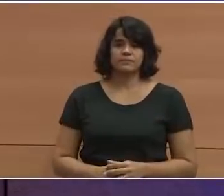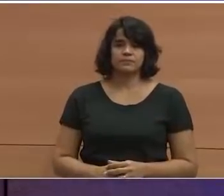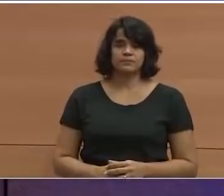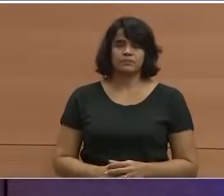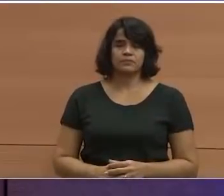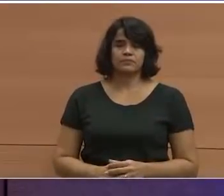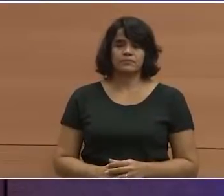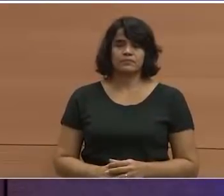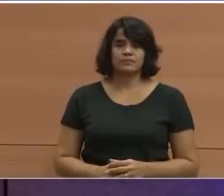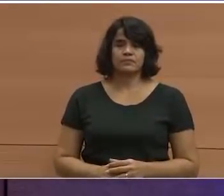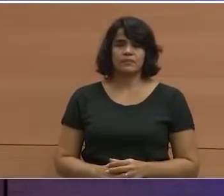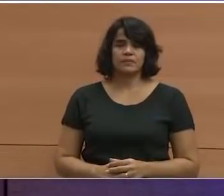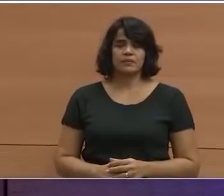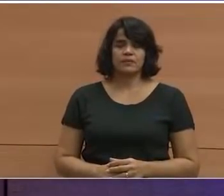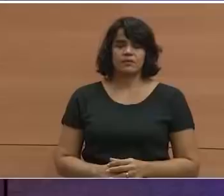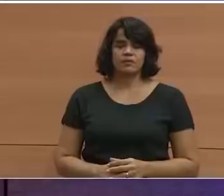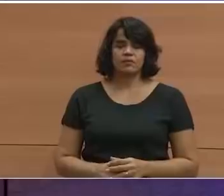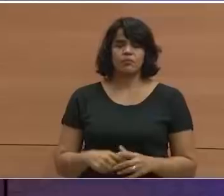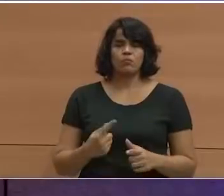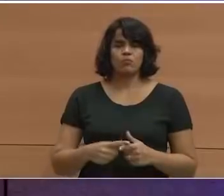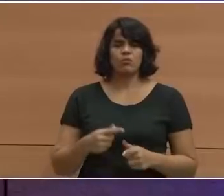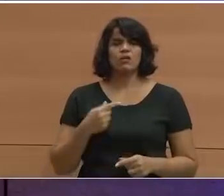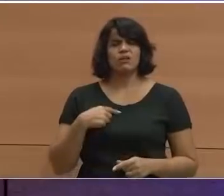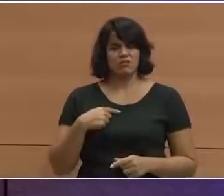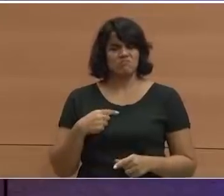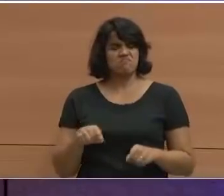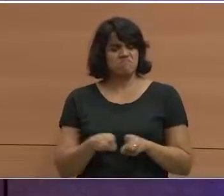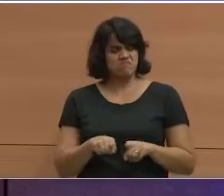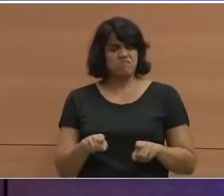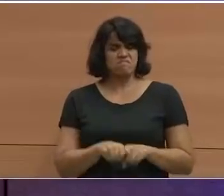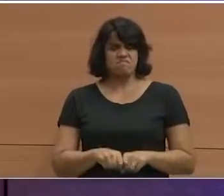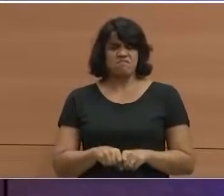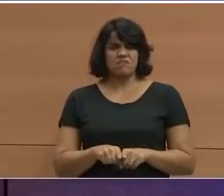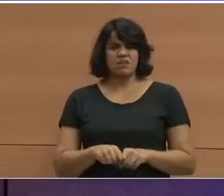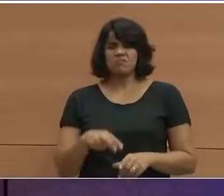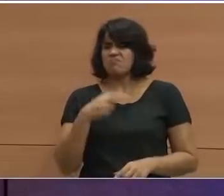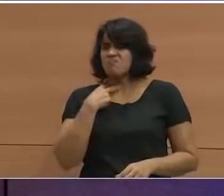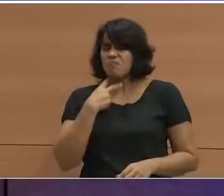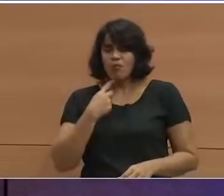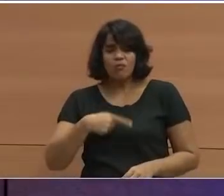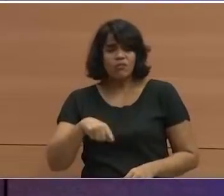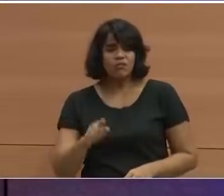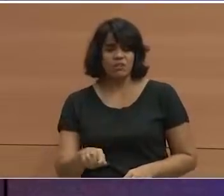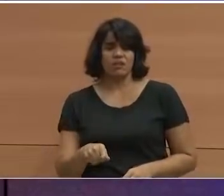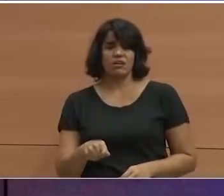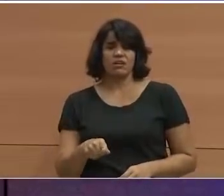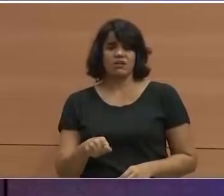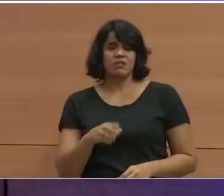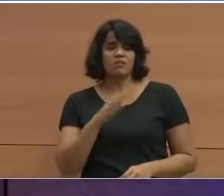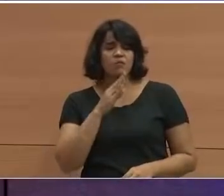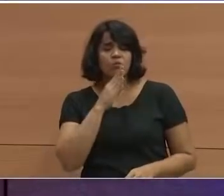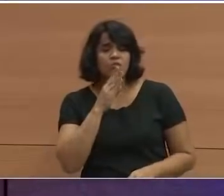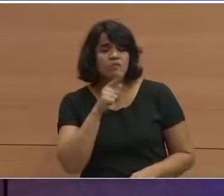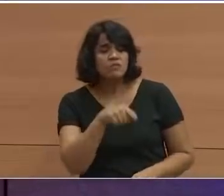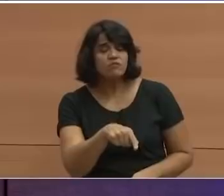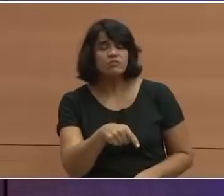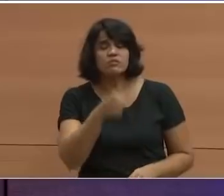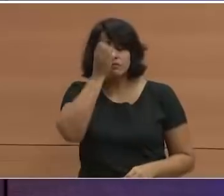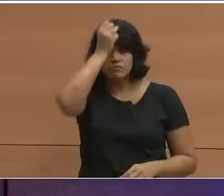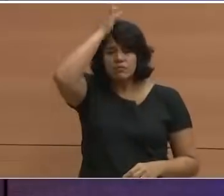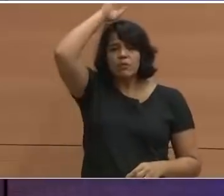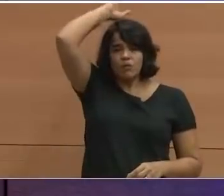Essa foi a razão porque também muitas vezes me senti impedido de visitar-vos. Visitar-vos quem? Visitar os romanos,